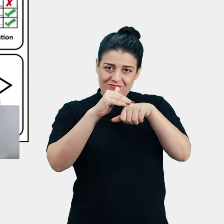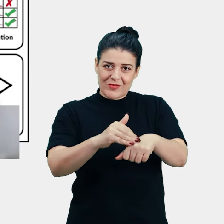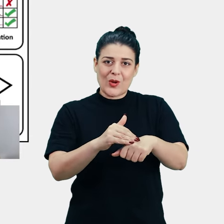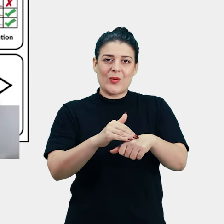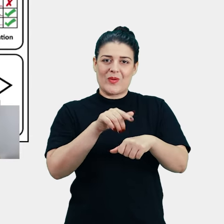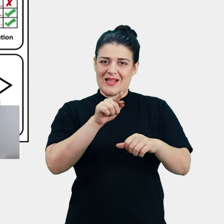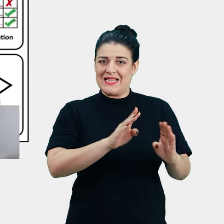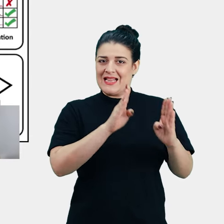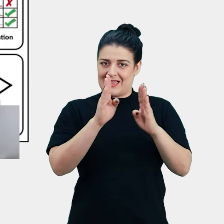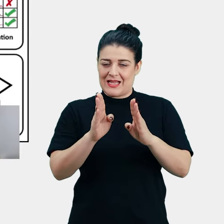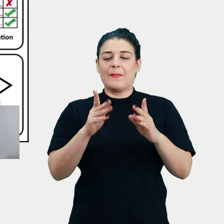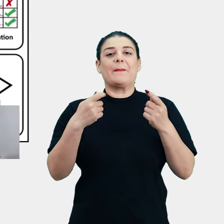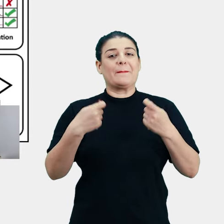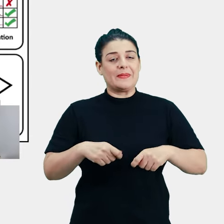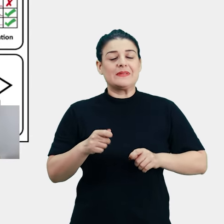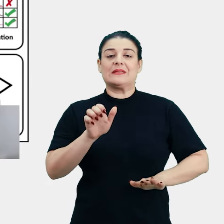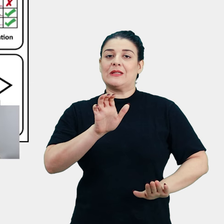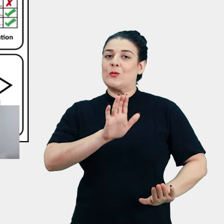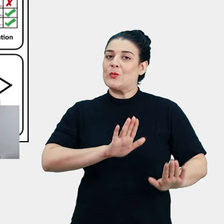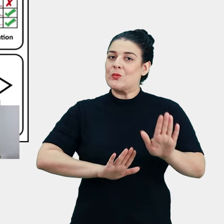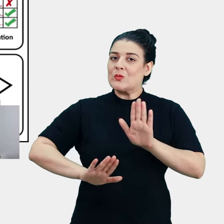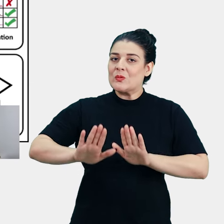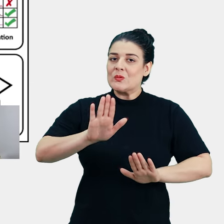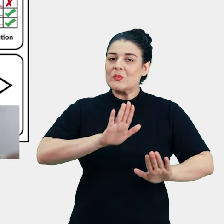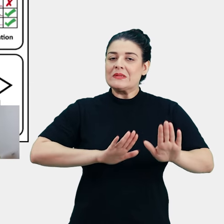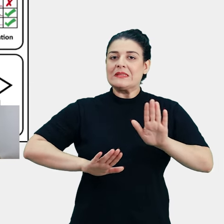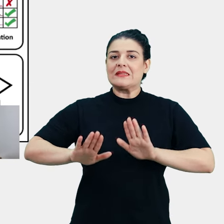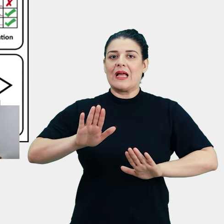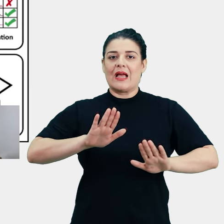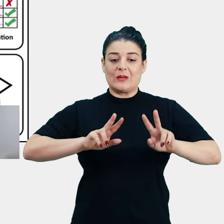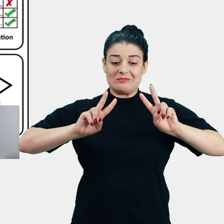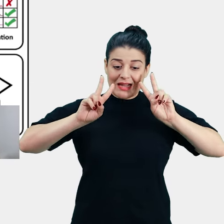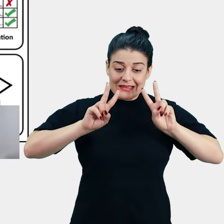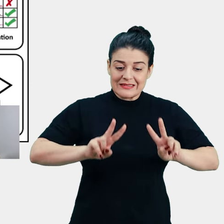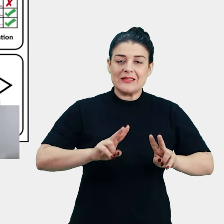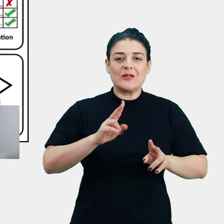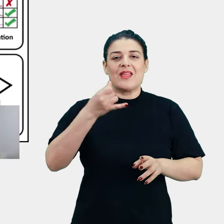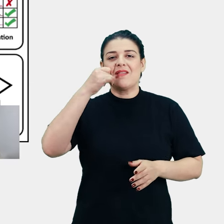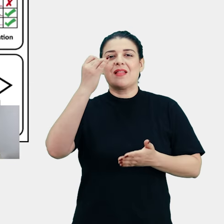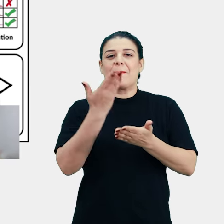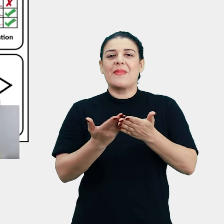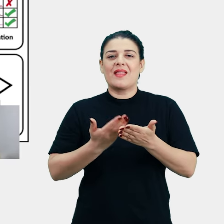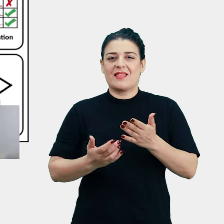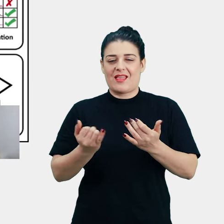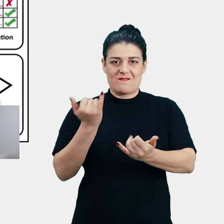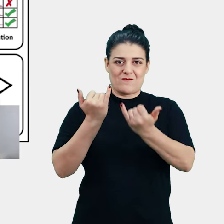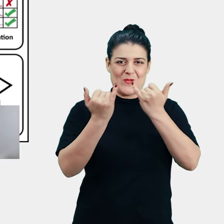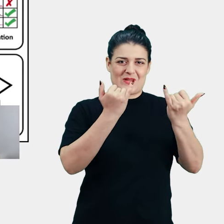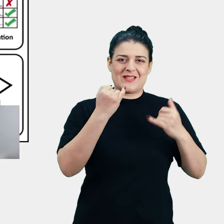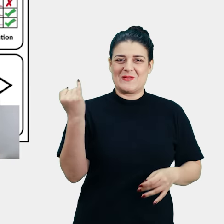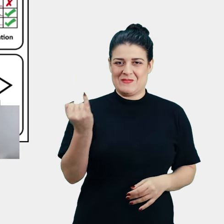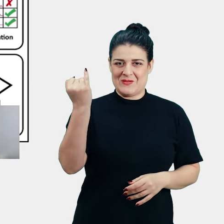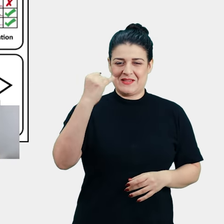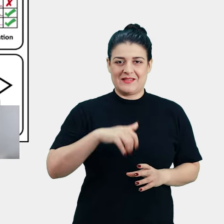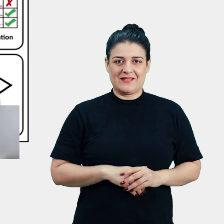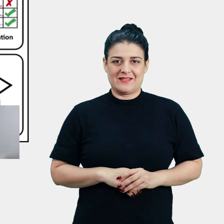essa etapa ela tem que ser feita com muito cuidado, de forma cautelosa, para a gente também não perder informações úteis e